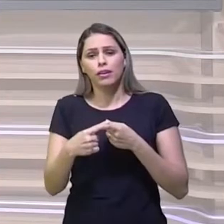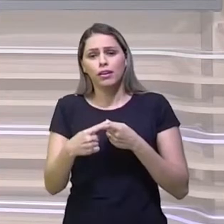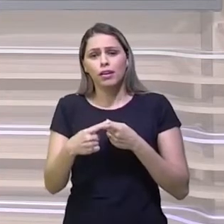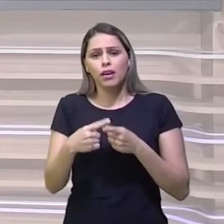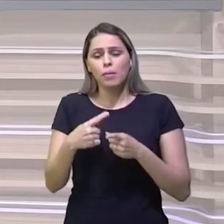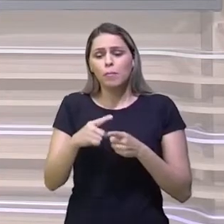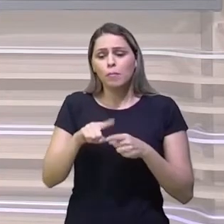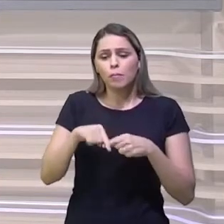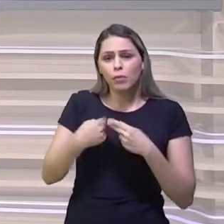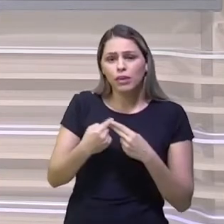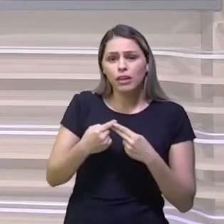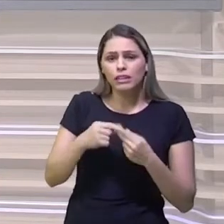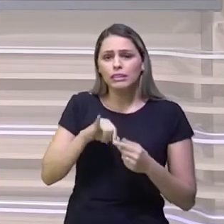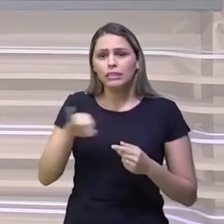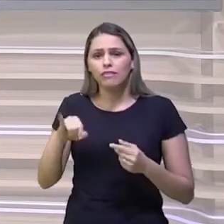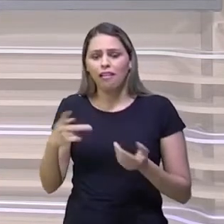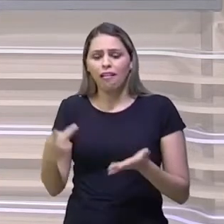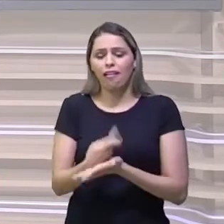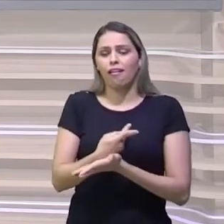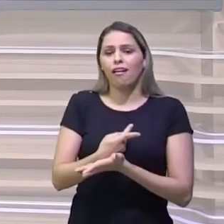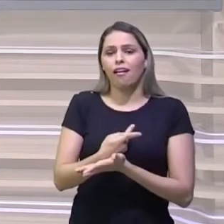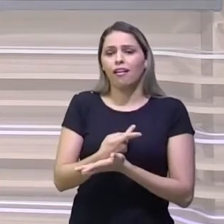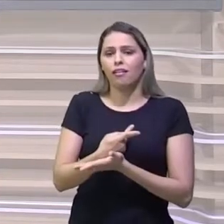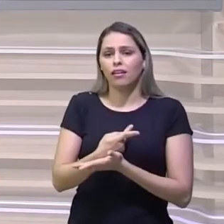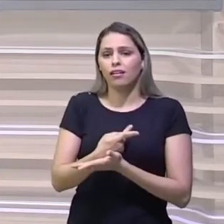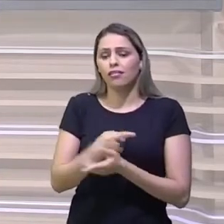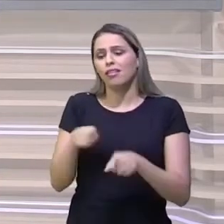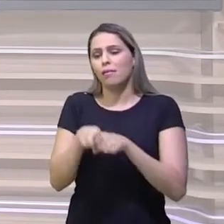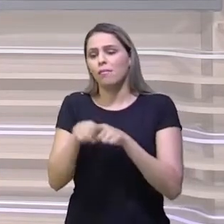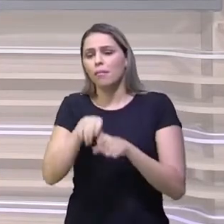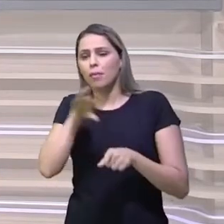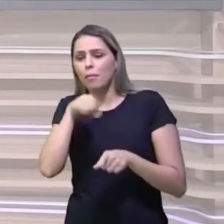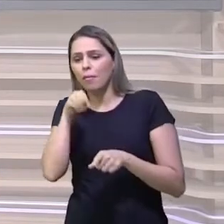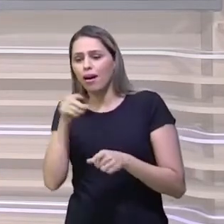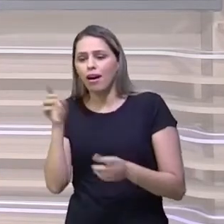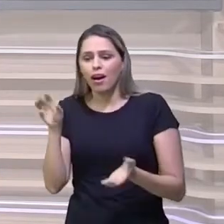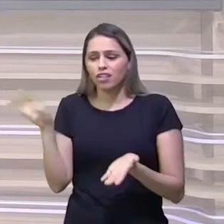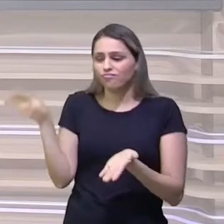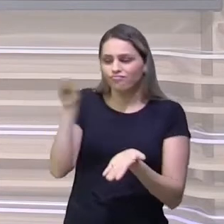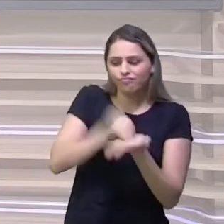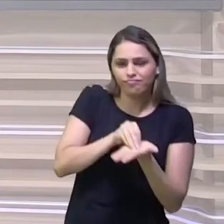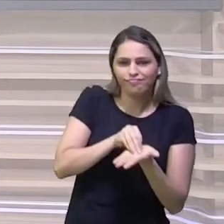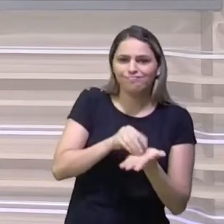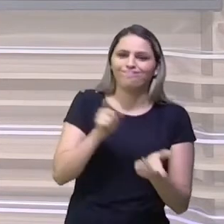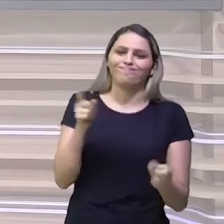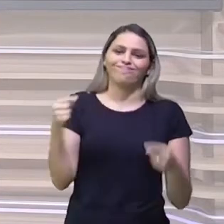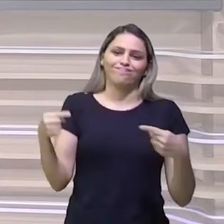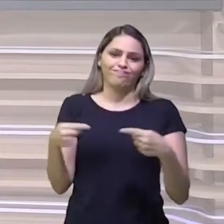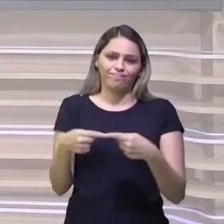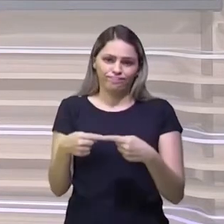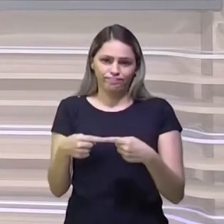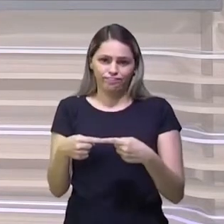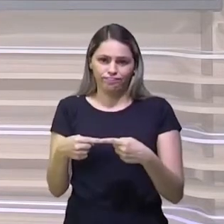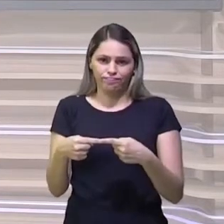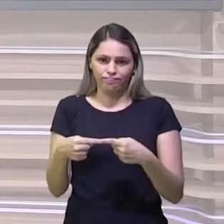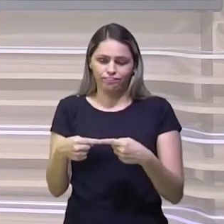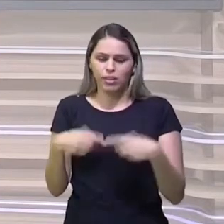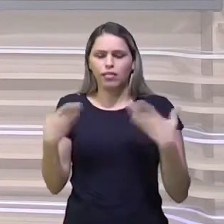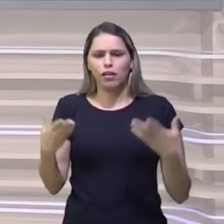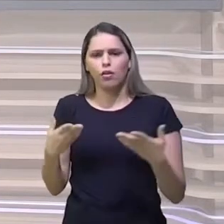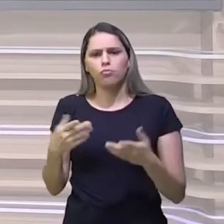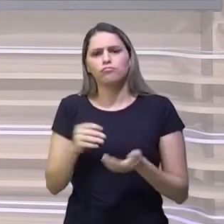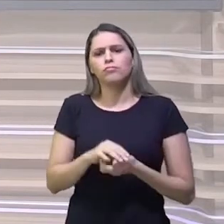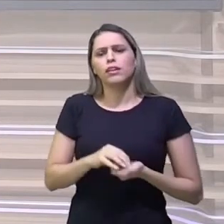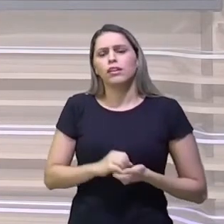eu falo helado, eu vou escrever helado. Quem já ouviu falar do Cebolinha? Pois é, ele fala errado, né? Bastante